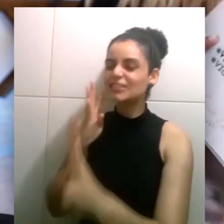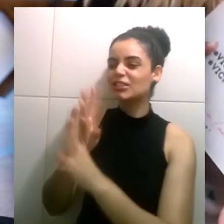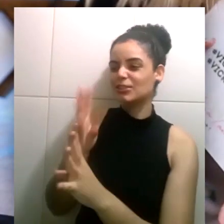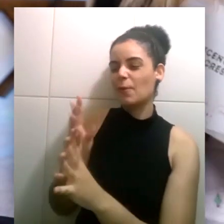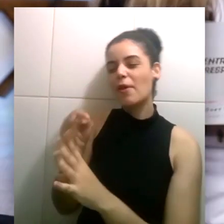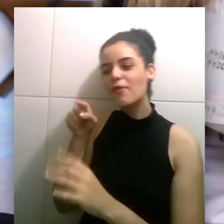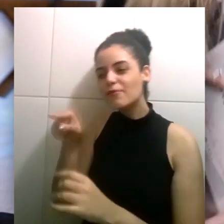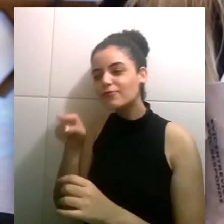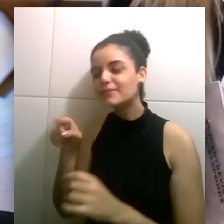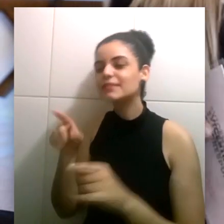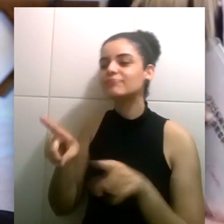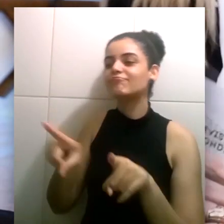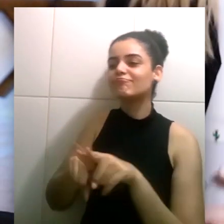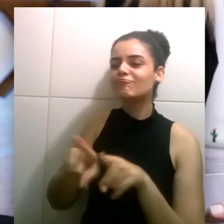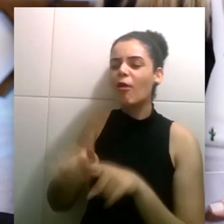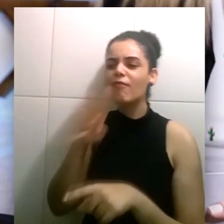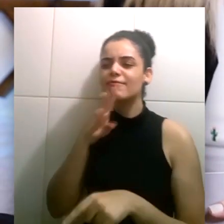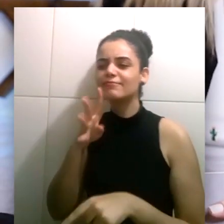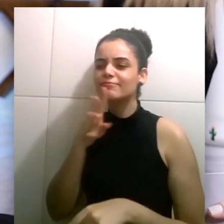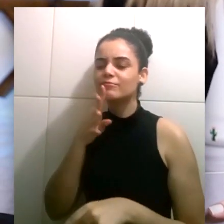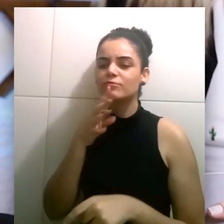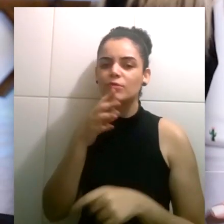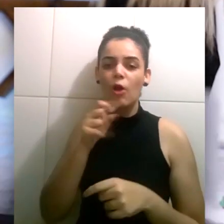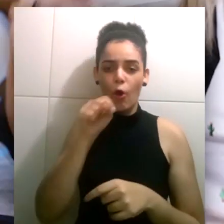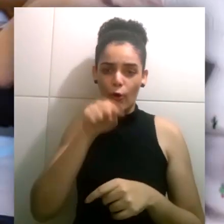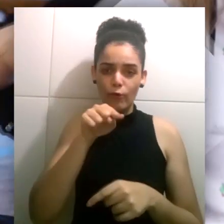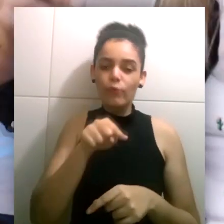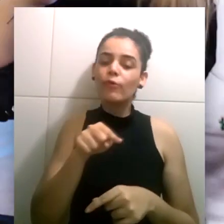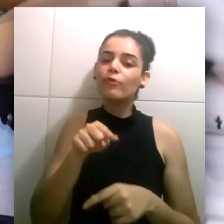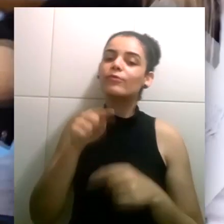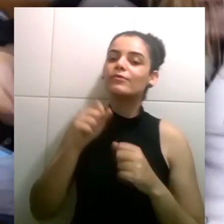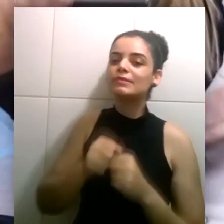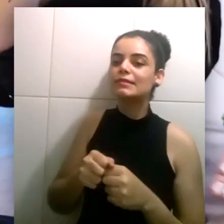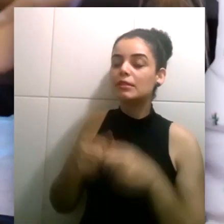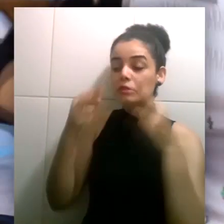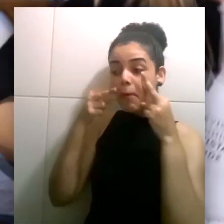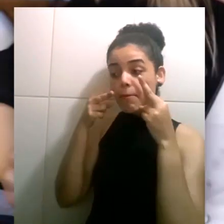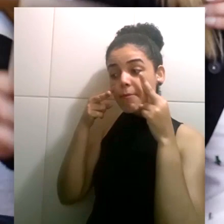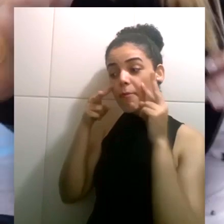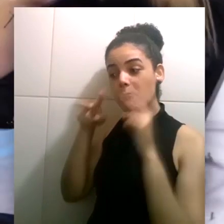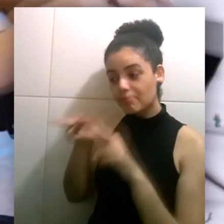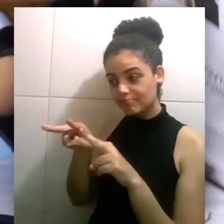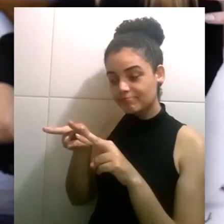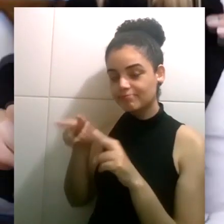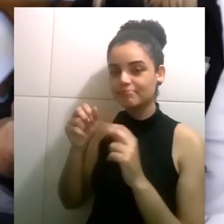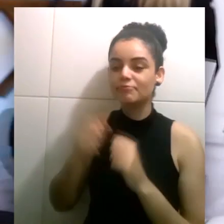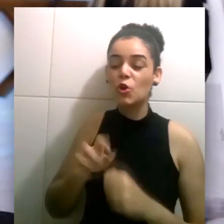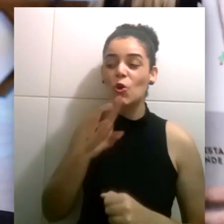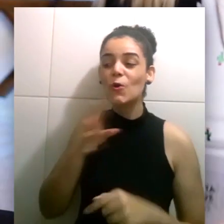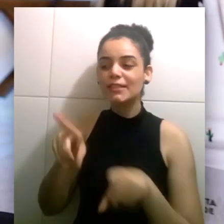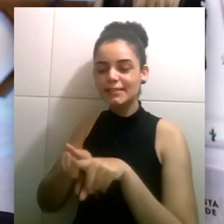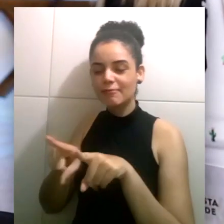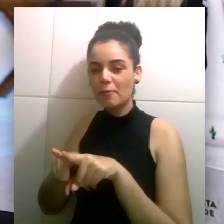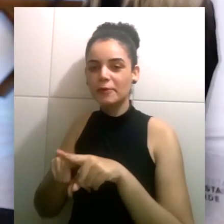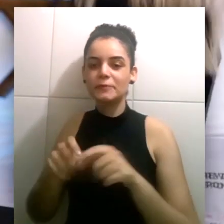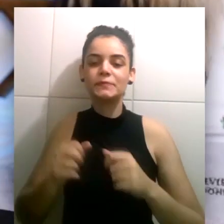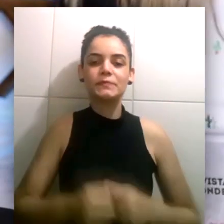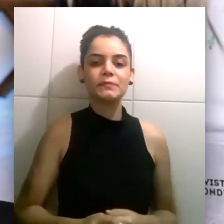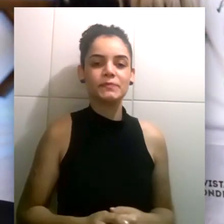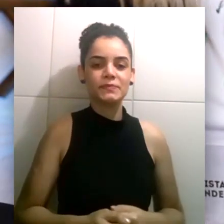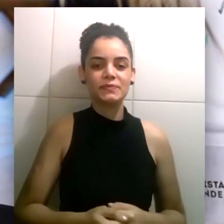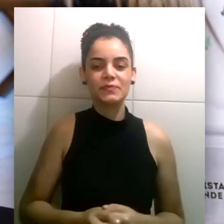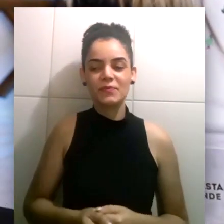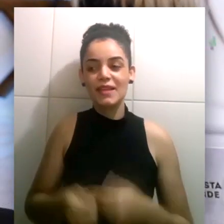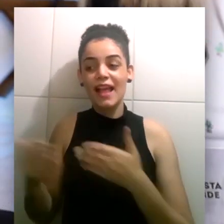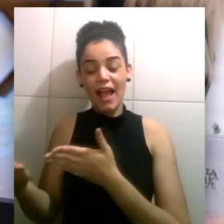sobre a Raquel, conhecer um pouquinho. Vocês vão, na medida do possível aí, na medida da coisa rolando, vocês vão conhecer um pouquinho mais. Prazer, Agora